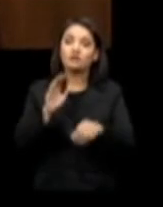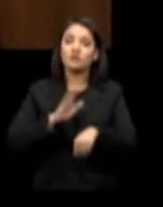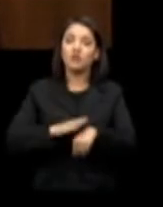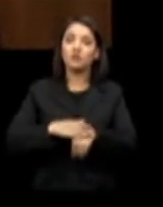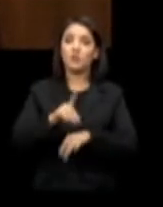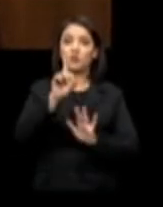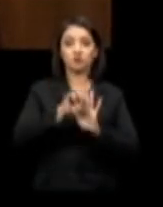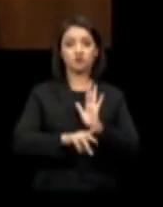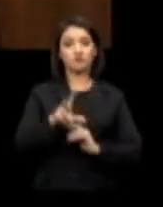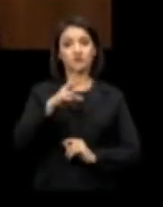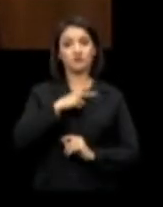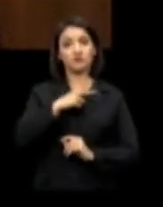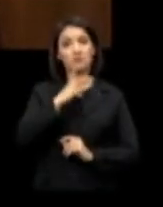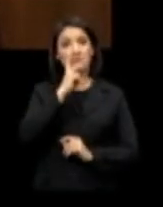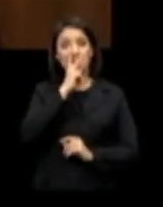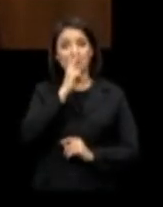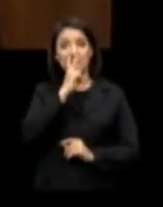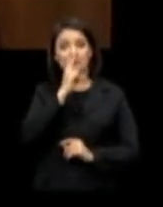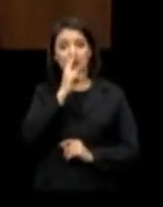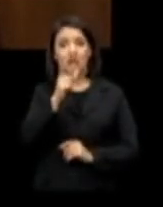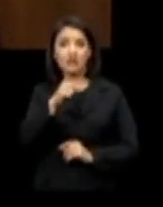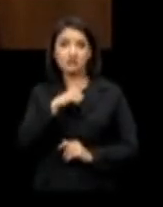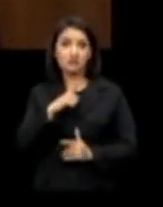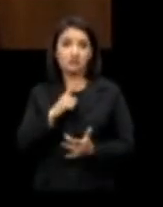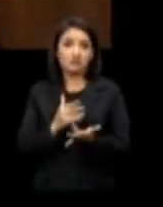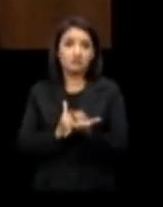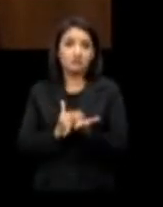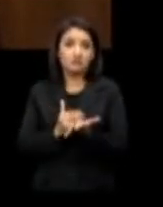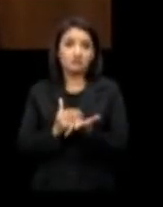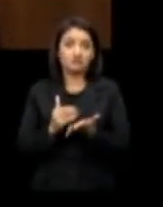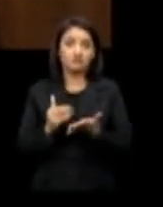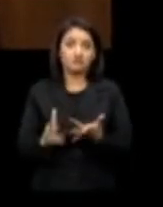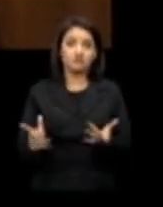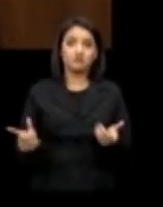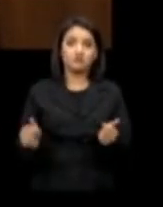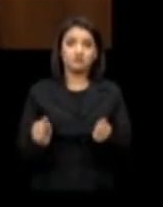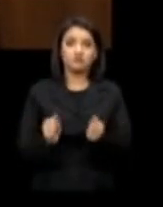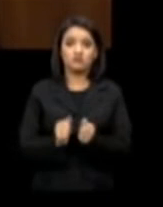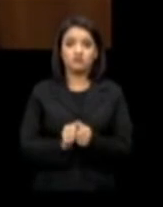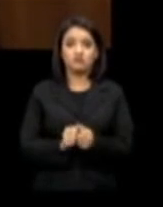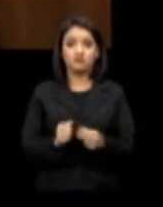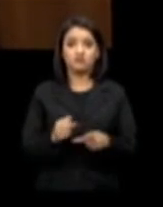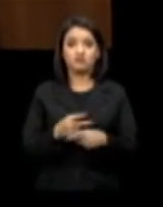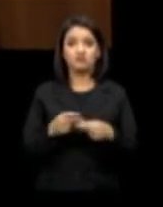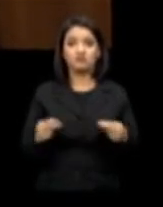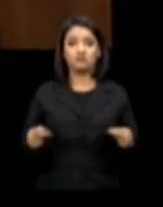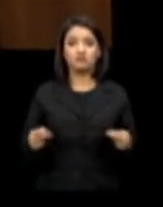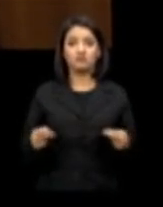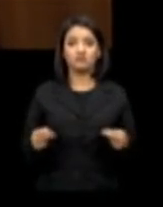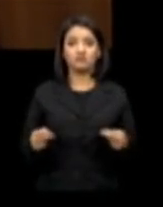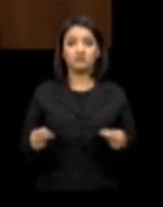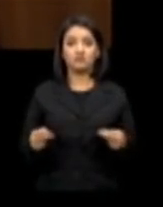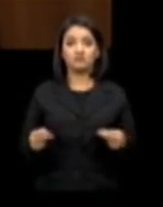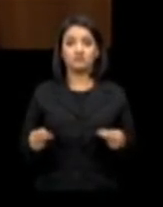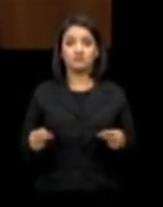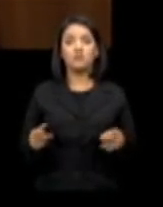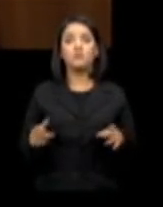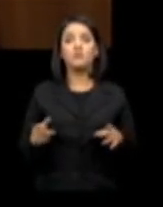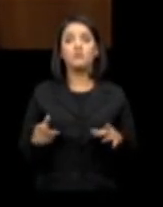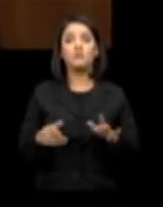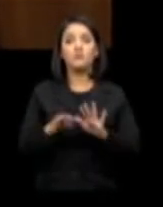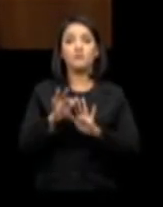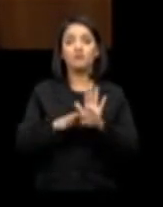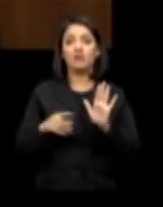à privacidade parecem ter se vinculado inicialmente a essa abordagem formal do direito negativo de